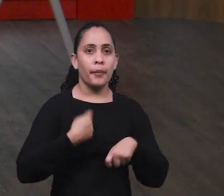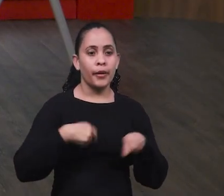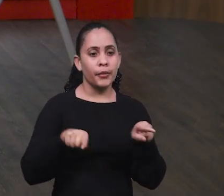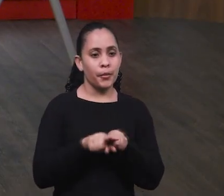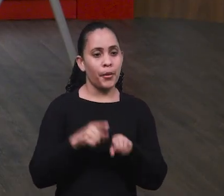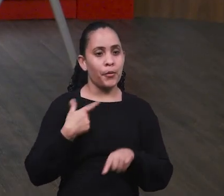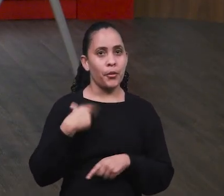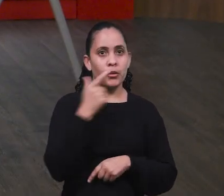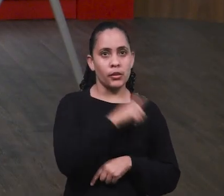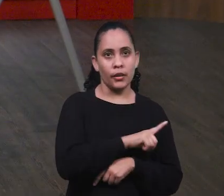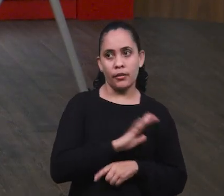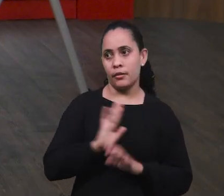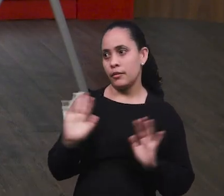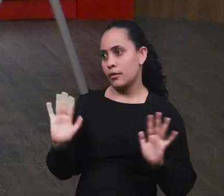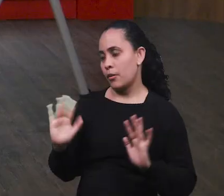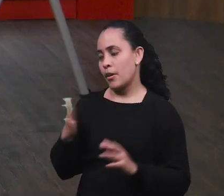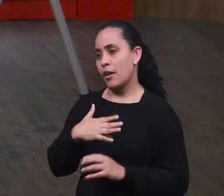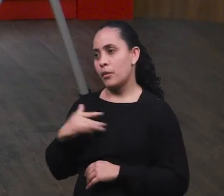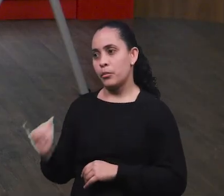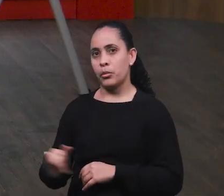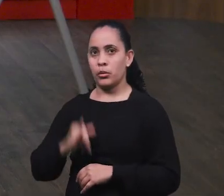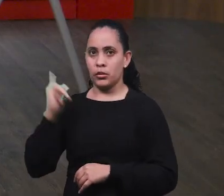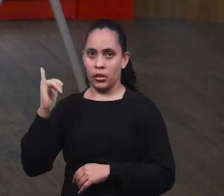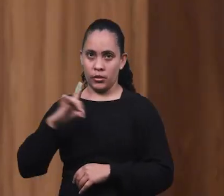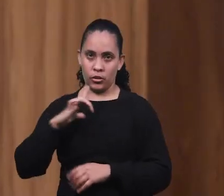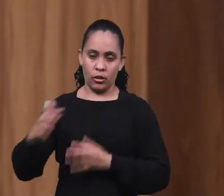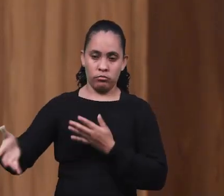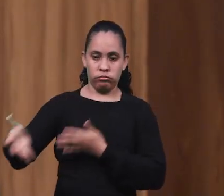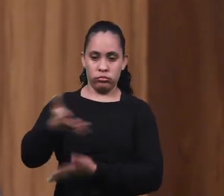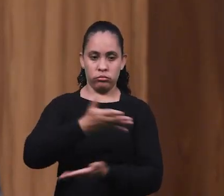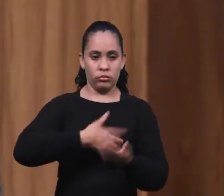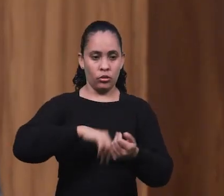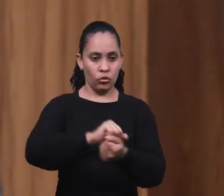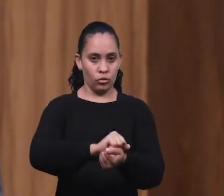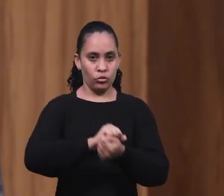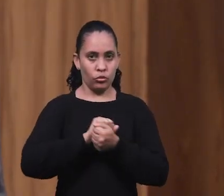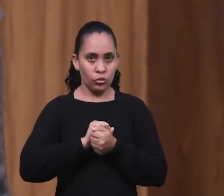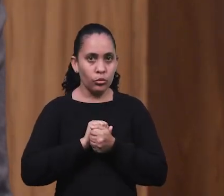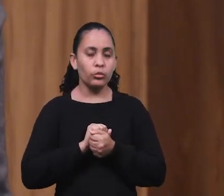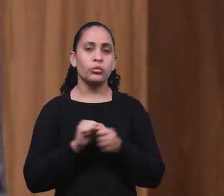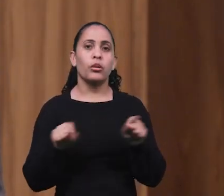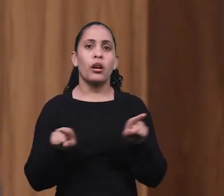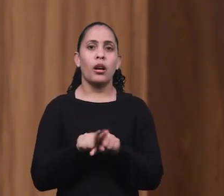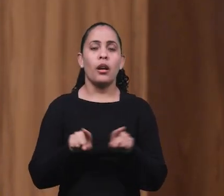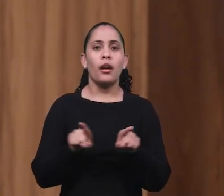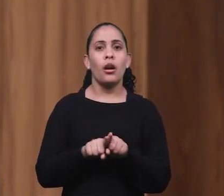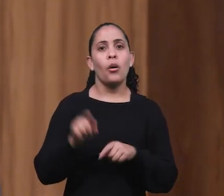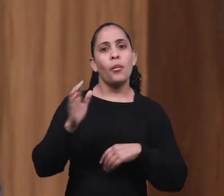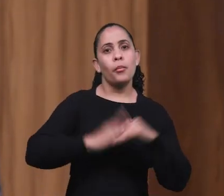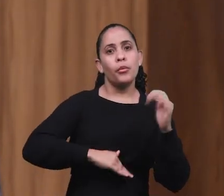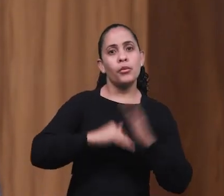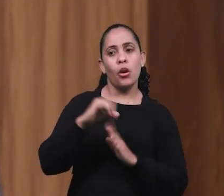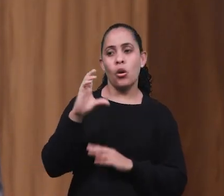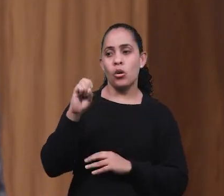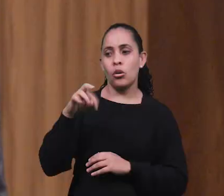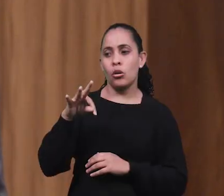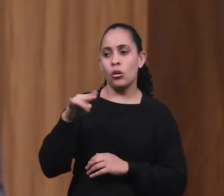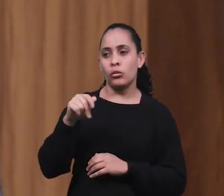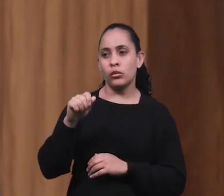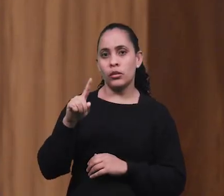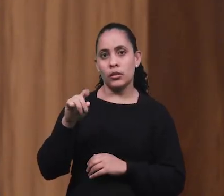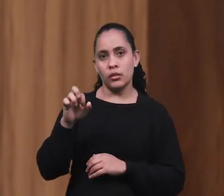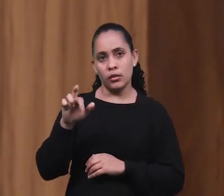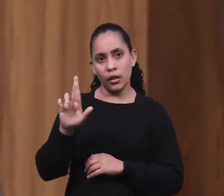sei gerir o negócio. Então é muito importante que você traga esses outros recursos. É o contador, é alguém na área de